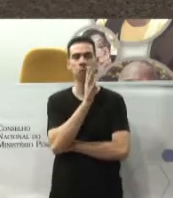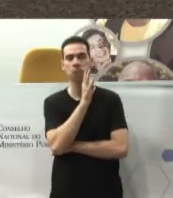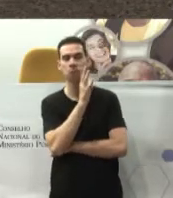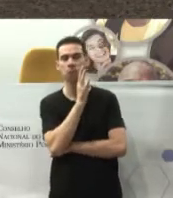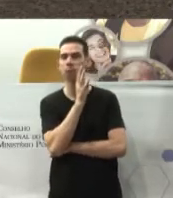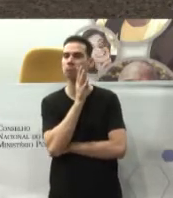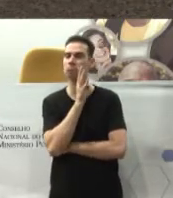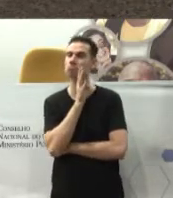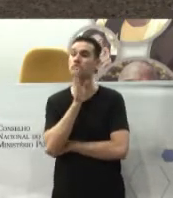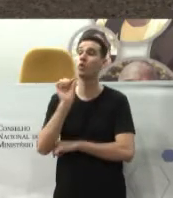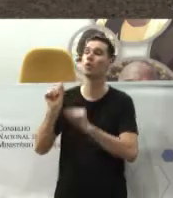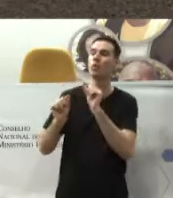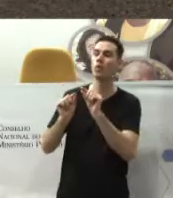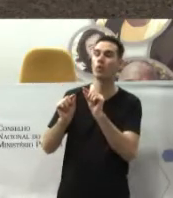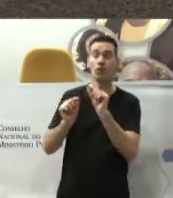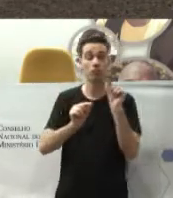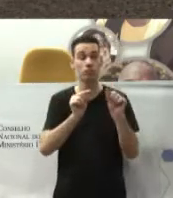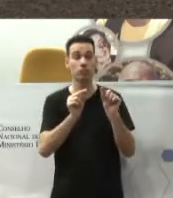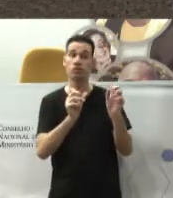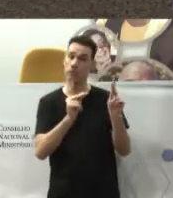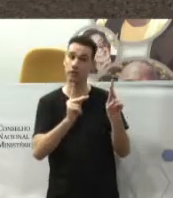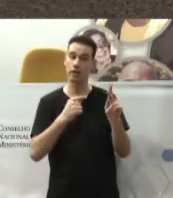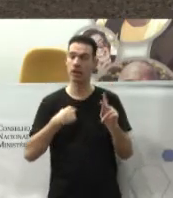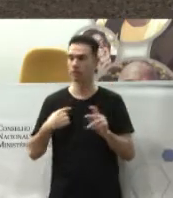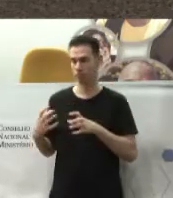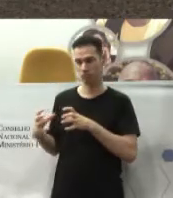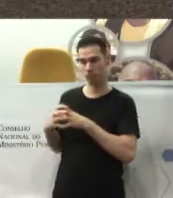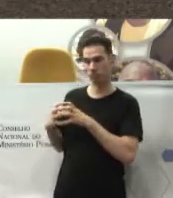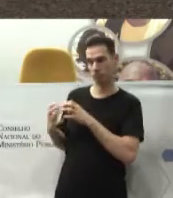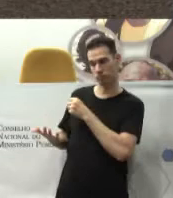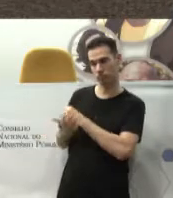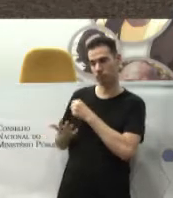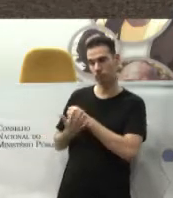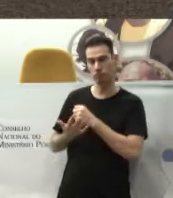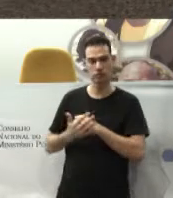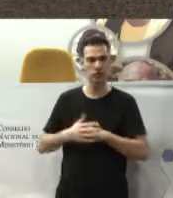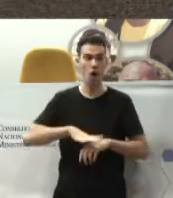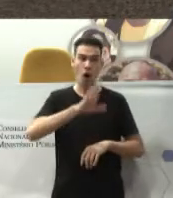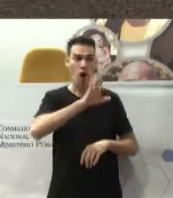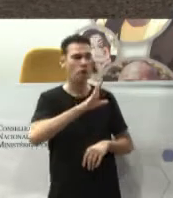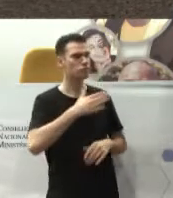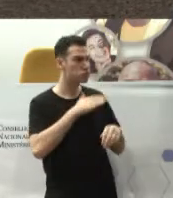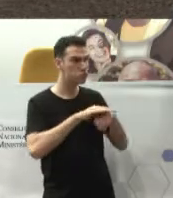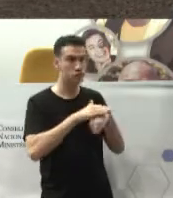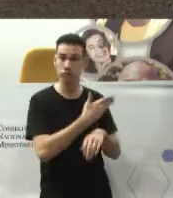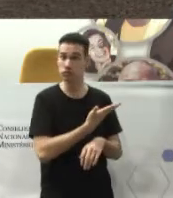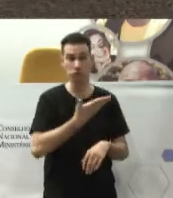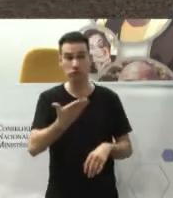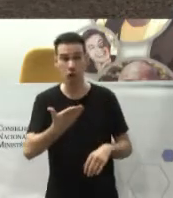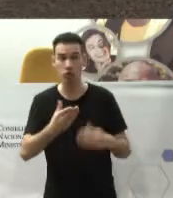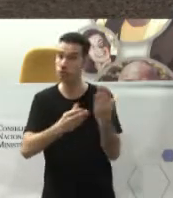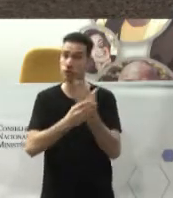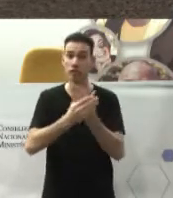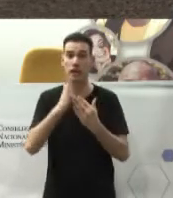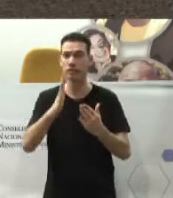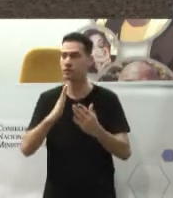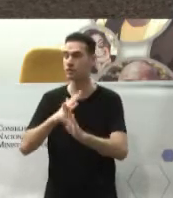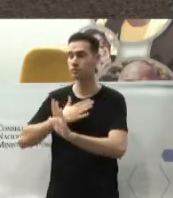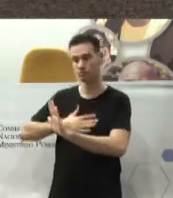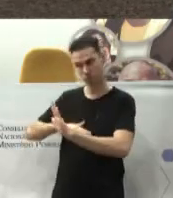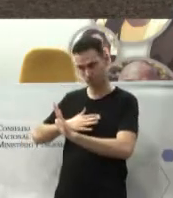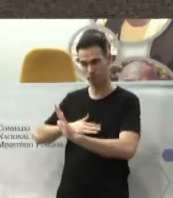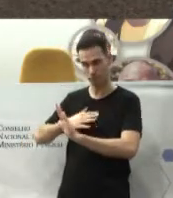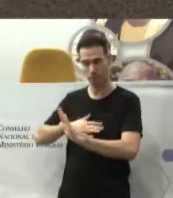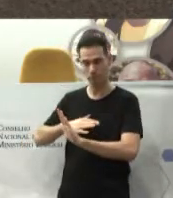final formatando tudo. Daí meus assessores não entendem, eles ficam entrando no meio e tentando conversar comigo sobre outros processos, achando que eu não estou fazendo nada